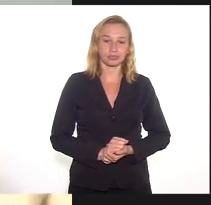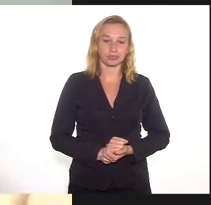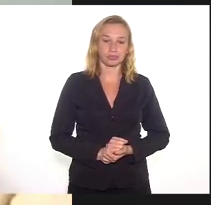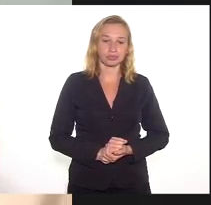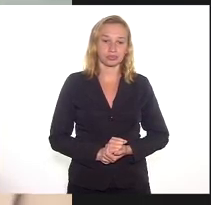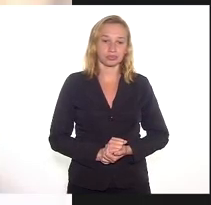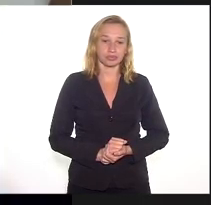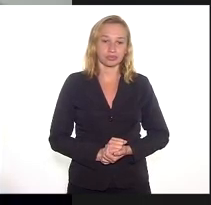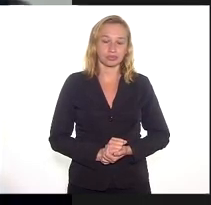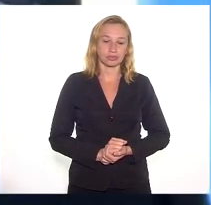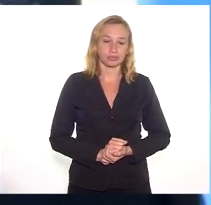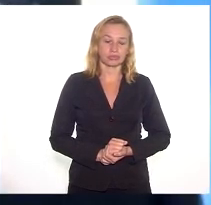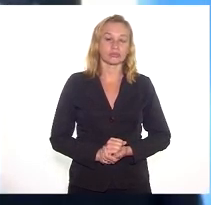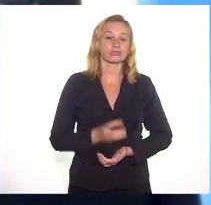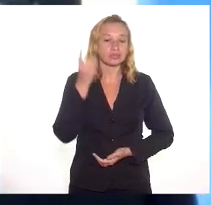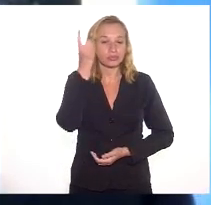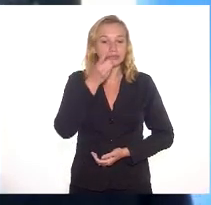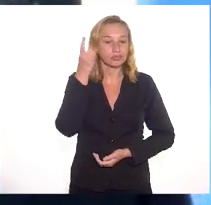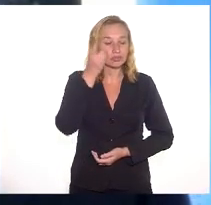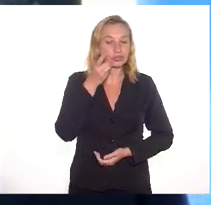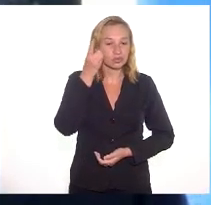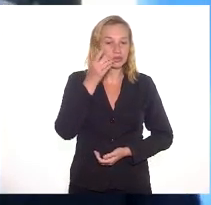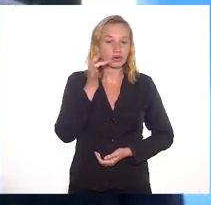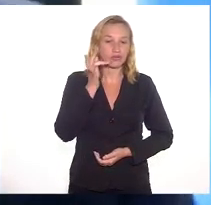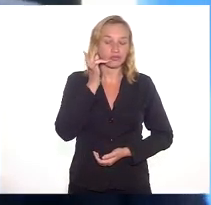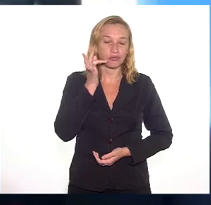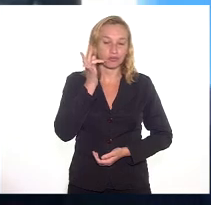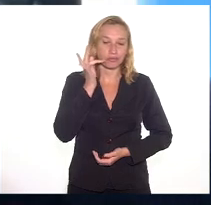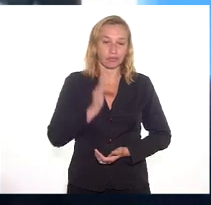Perfeito, deputado. Deputado Jorge Felipe Neto.